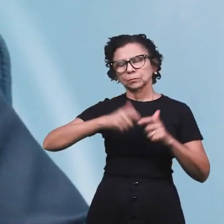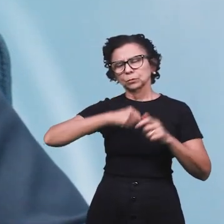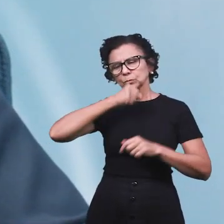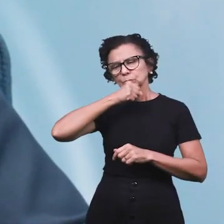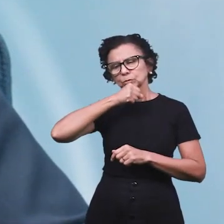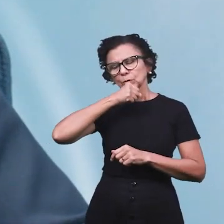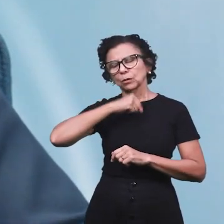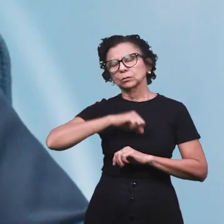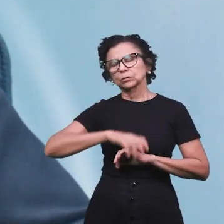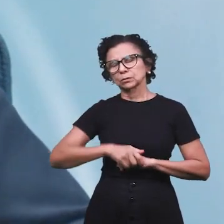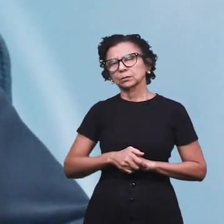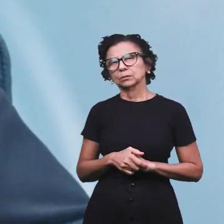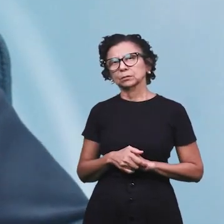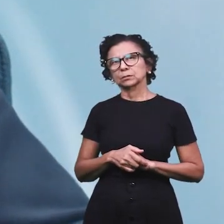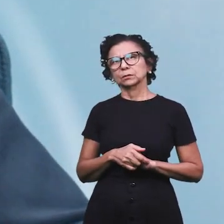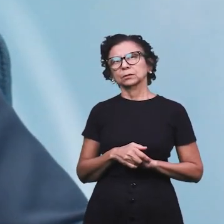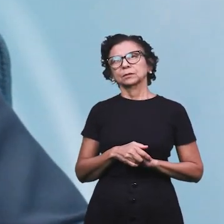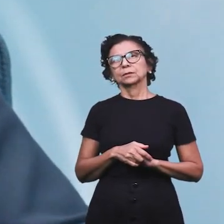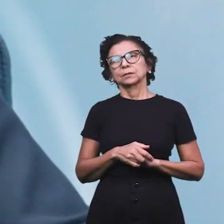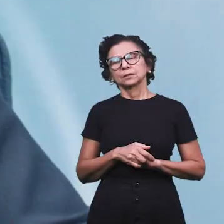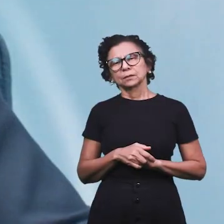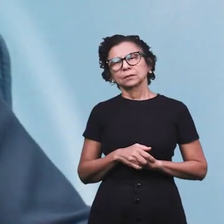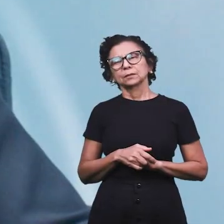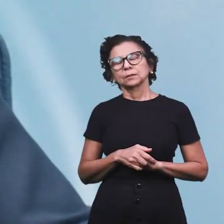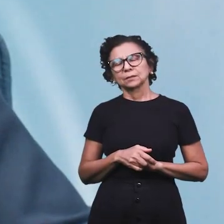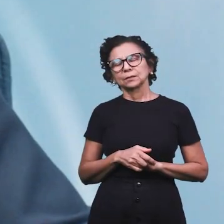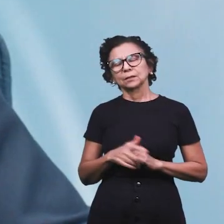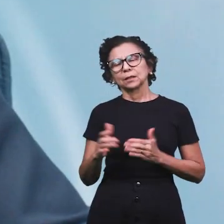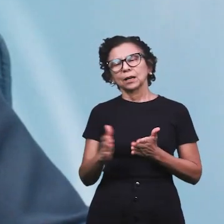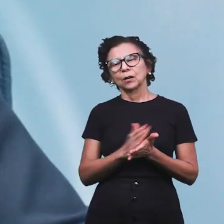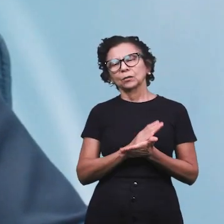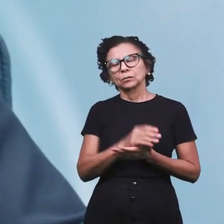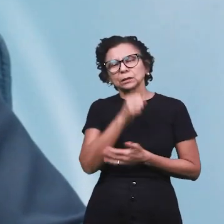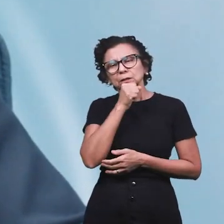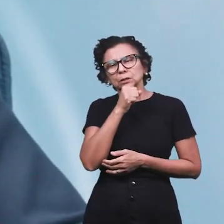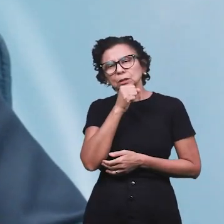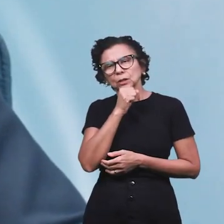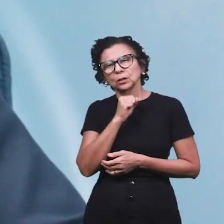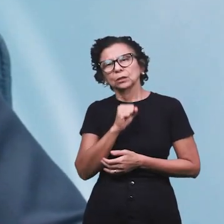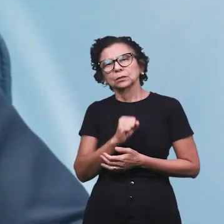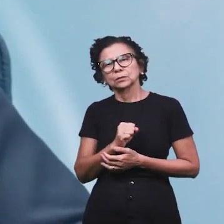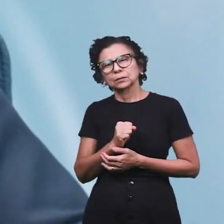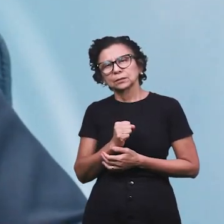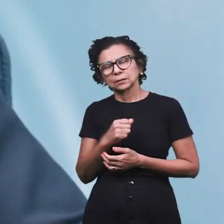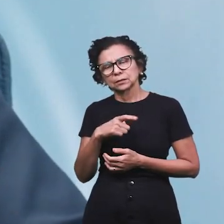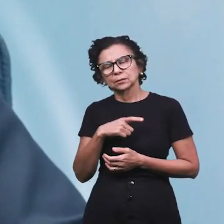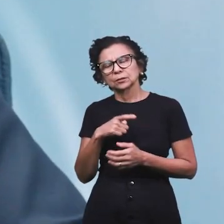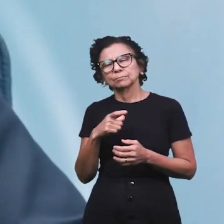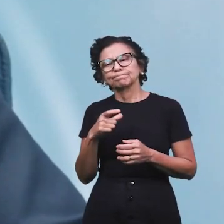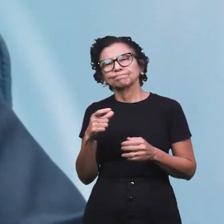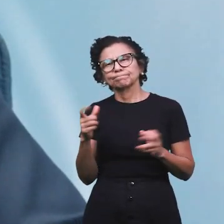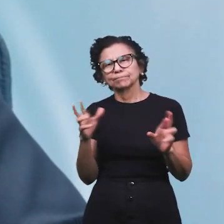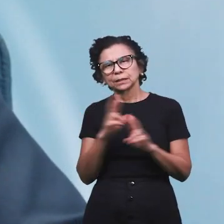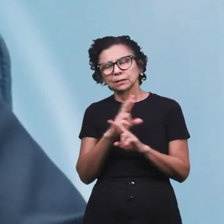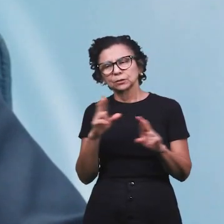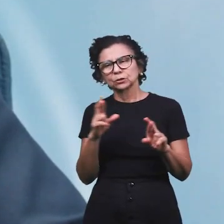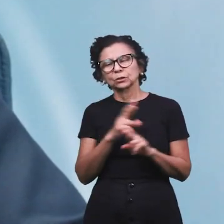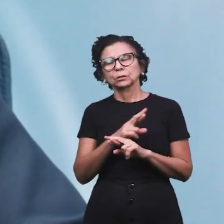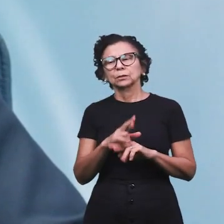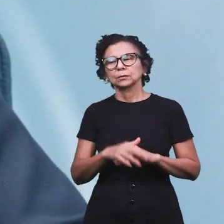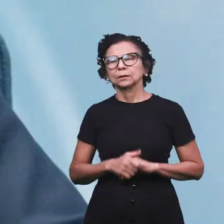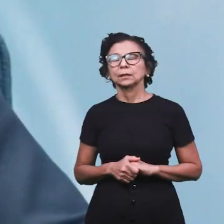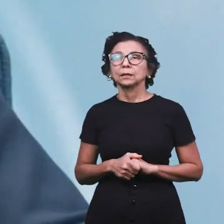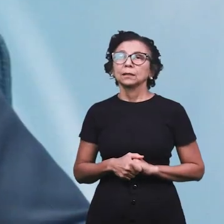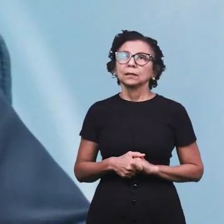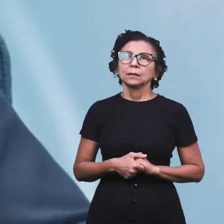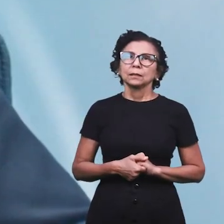vida. Tem alguns, né, que hoje eu convivo com eles. Foi uma coisa maravilhosa, porque como o pastor Diniz disse,